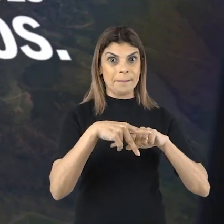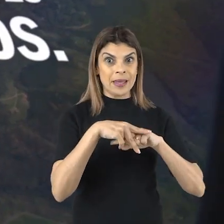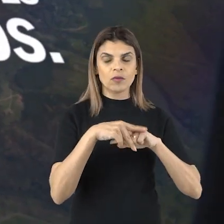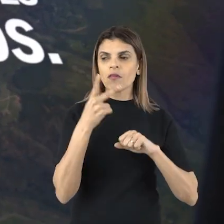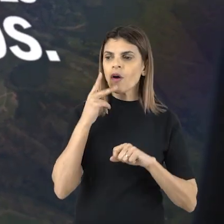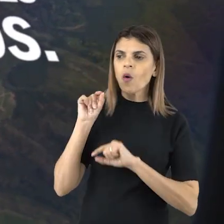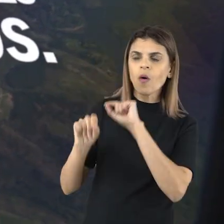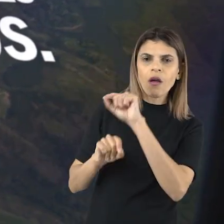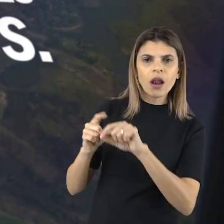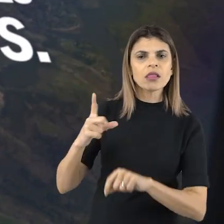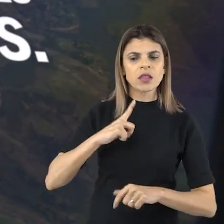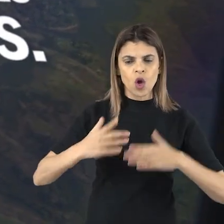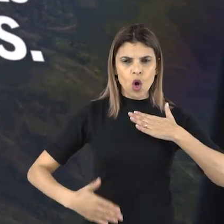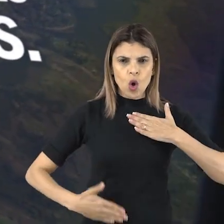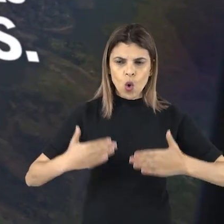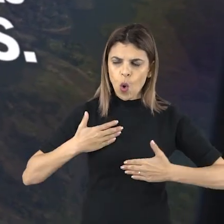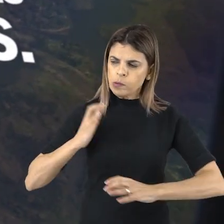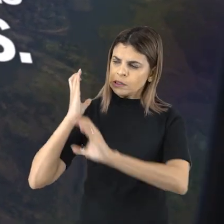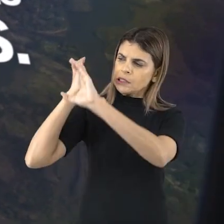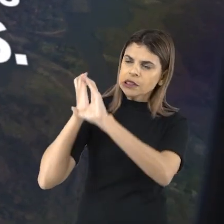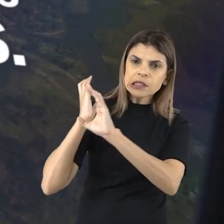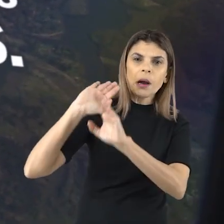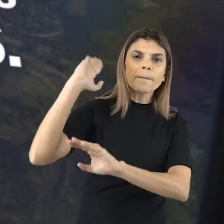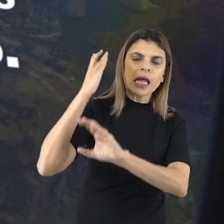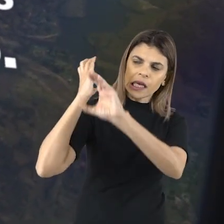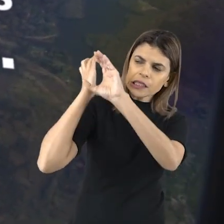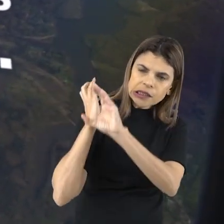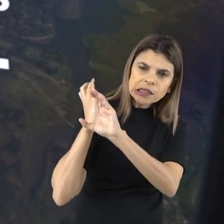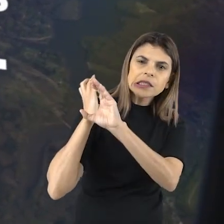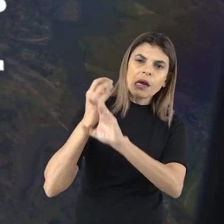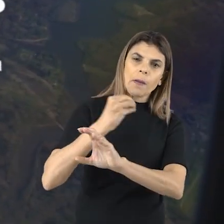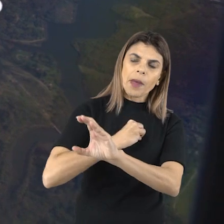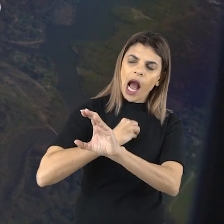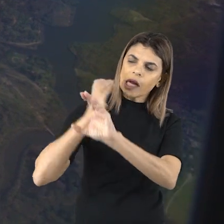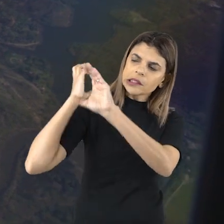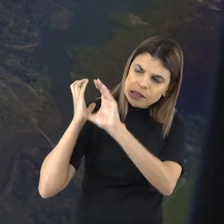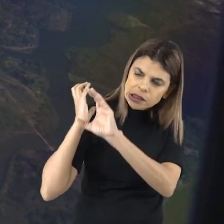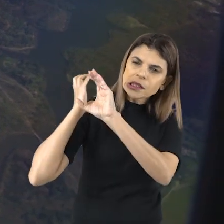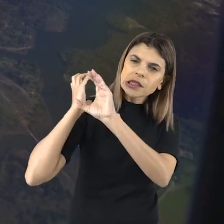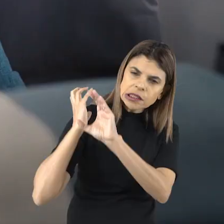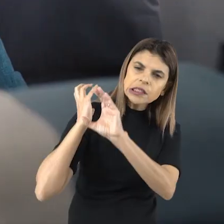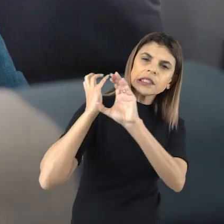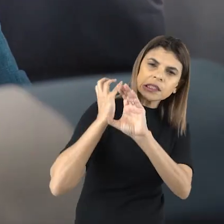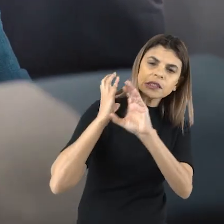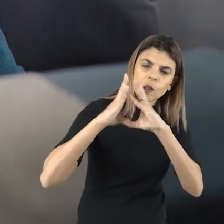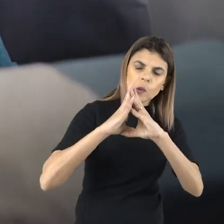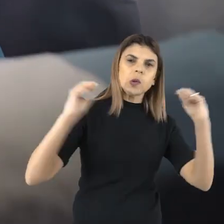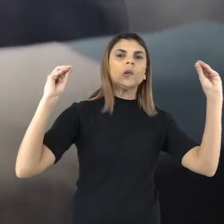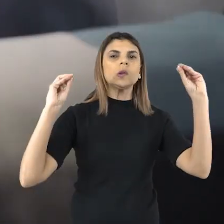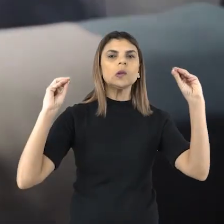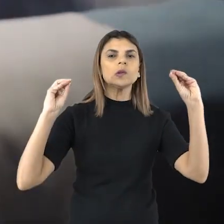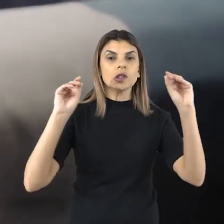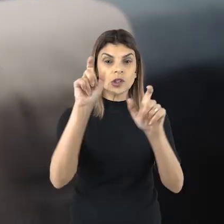mesmo, falando sobre Jesus, levou em seu corpo os nossos pecados sobre o madeiro, por suas feridas vocês foram curados. Em outras